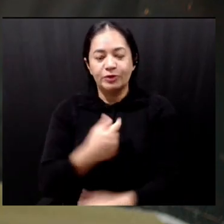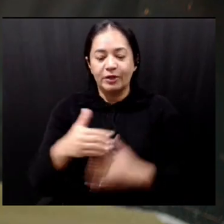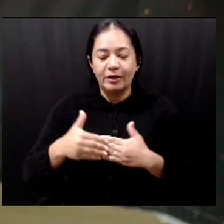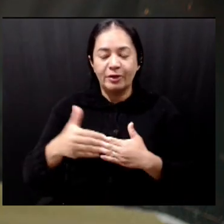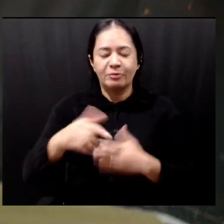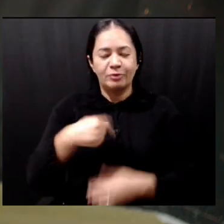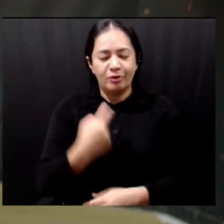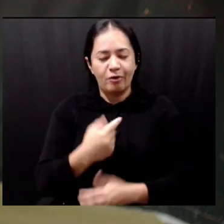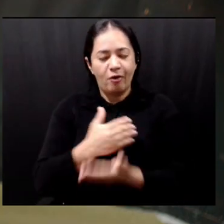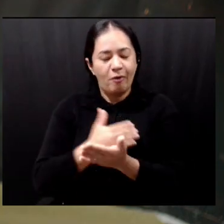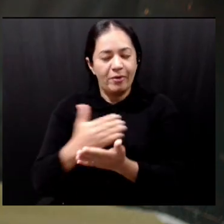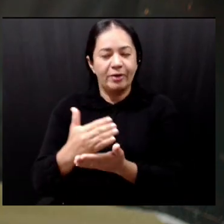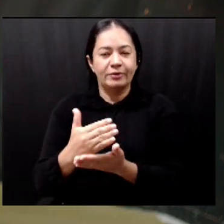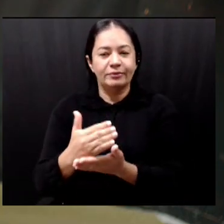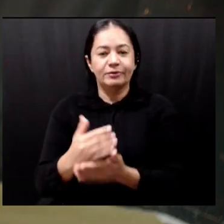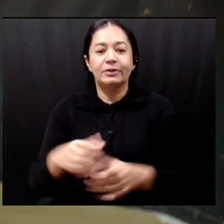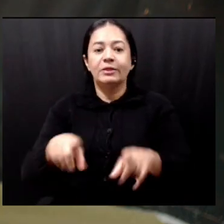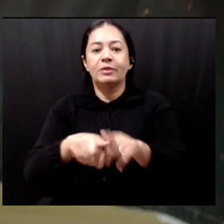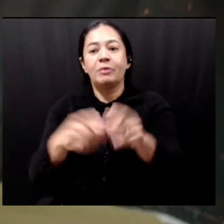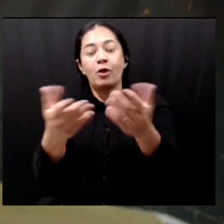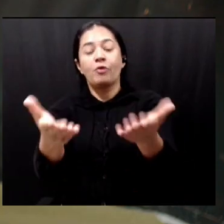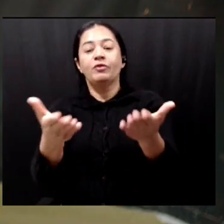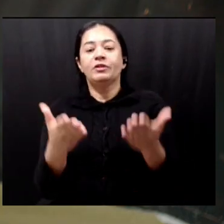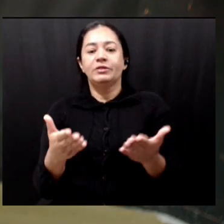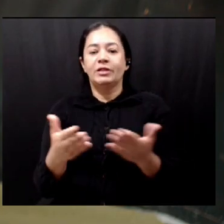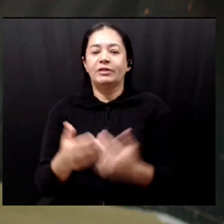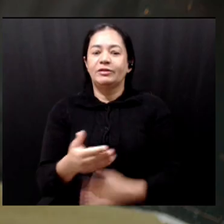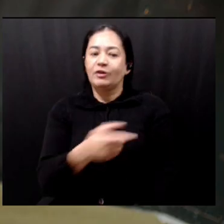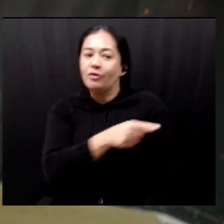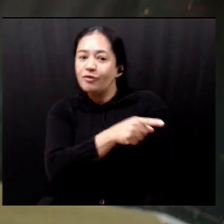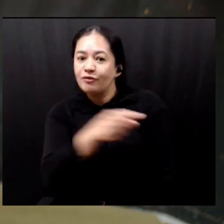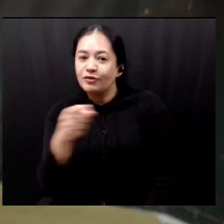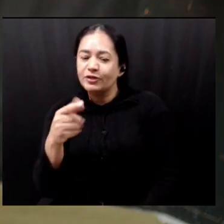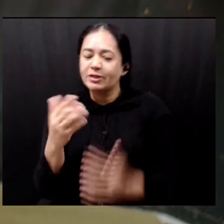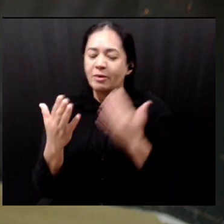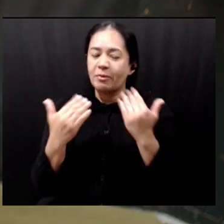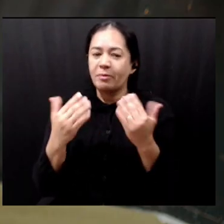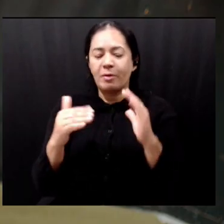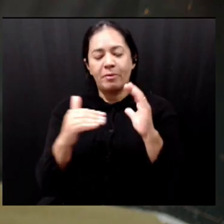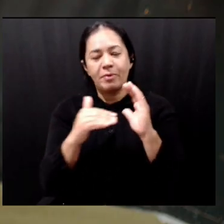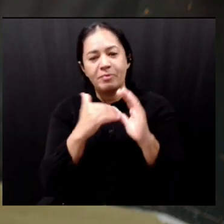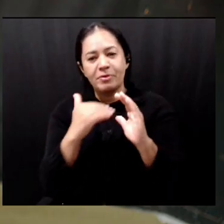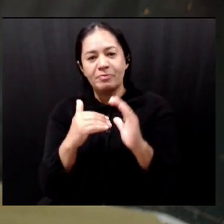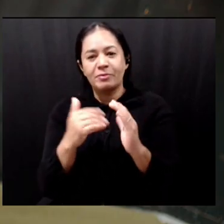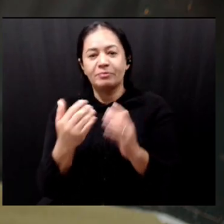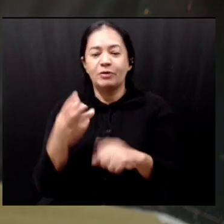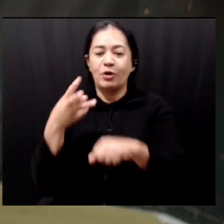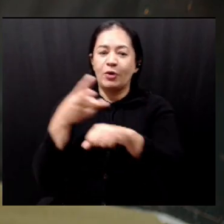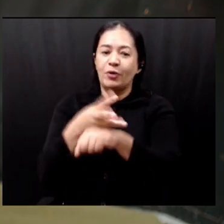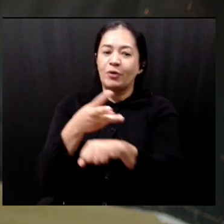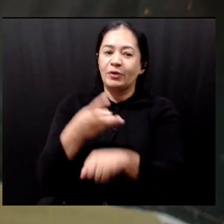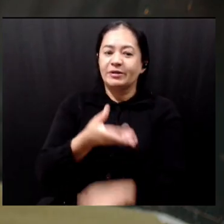também chamar você para o nosso bate-papo. Manda sua mensagem, o WhatsApp está na tela,